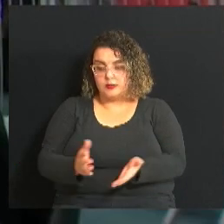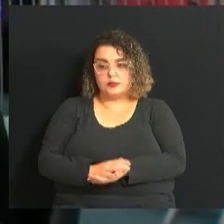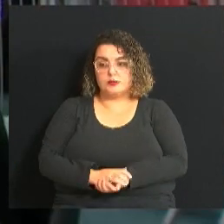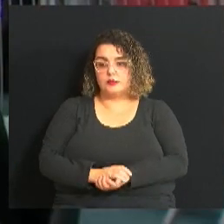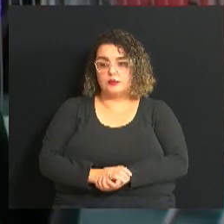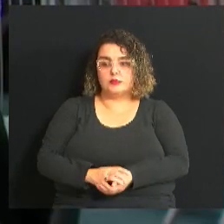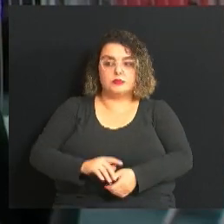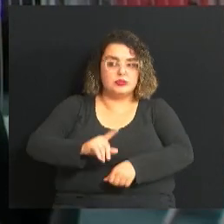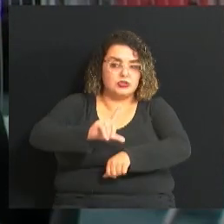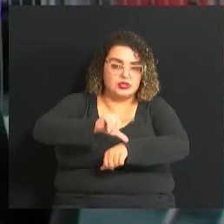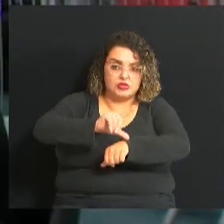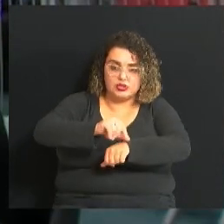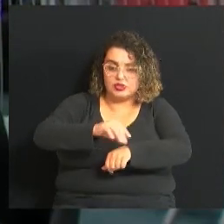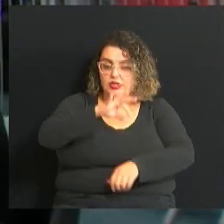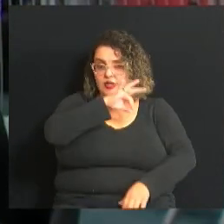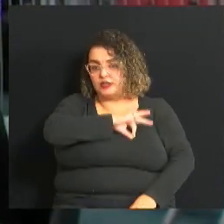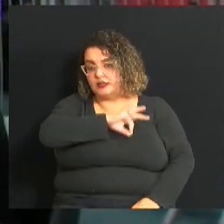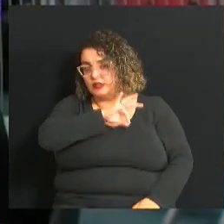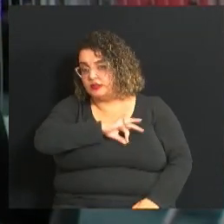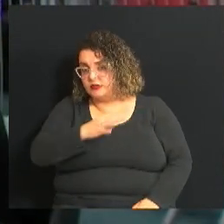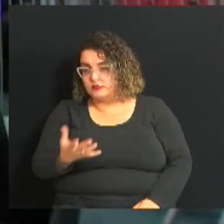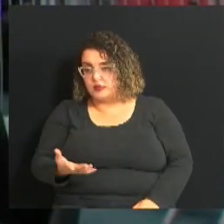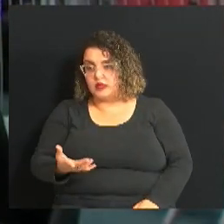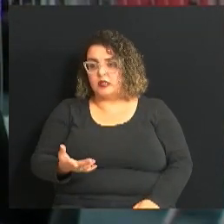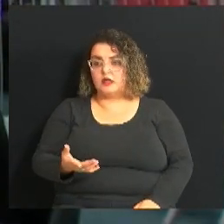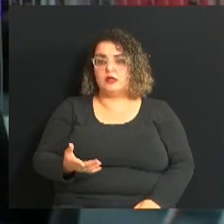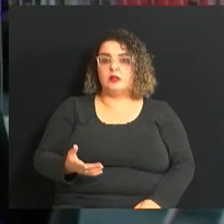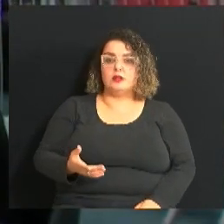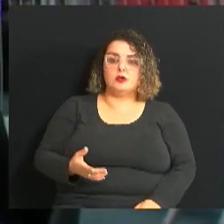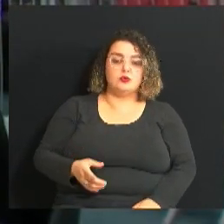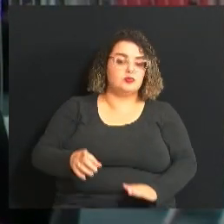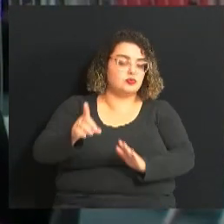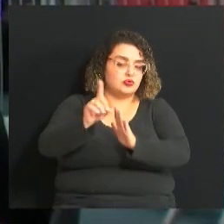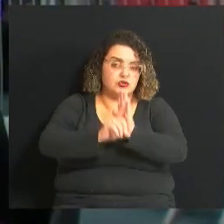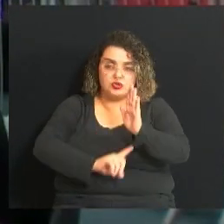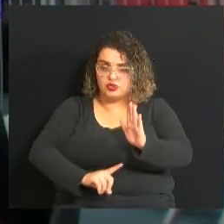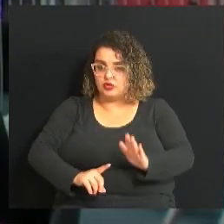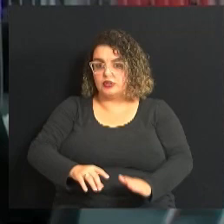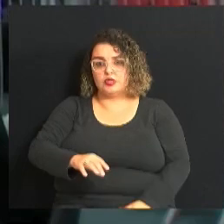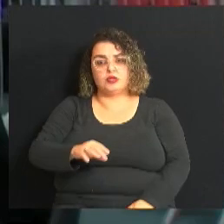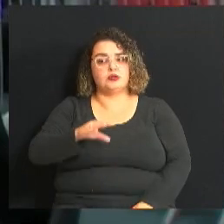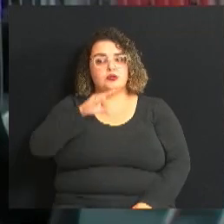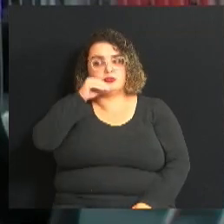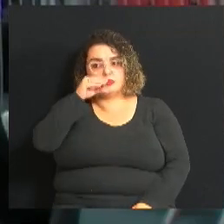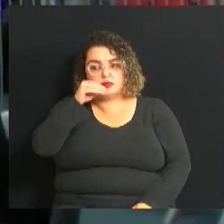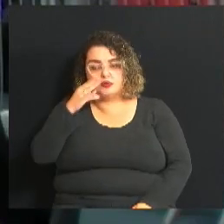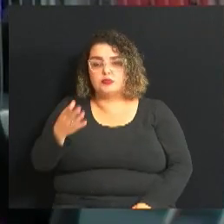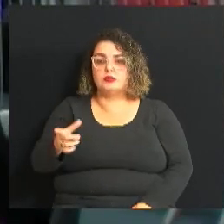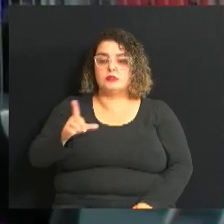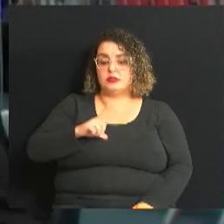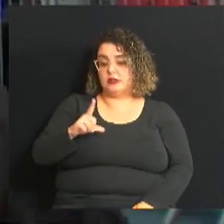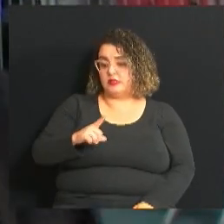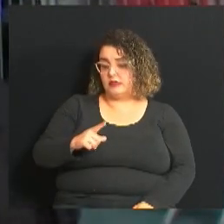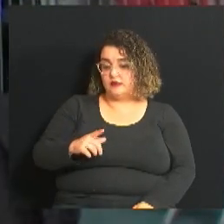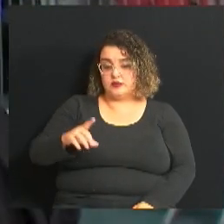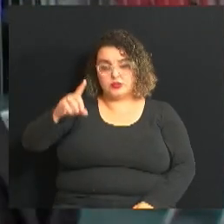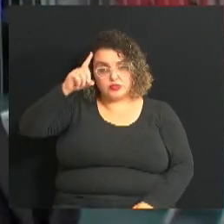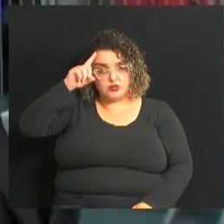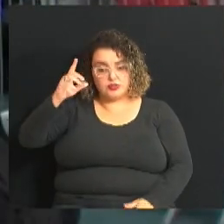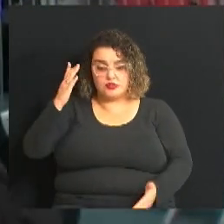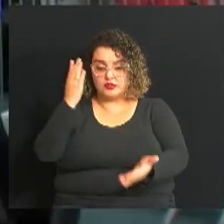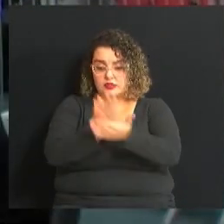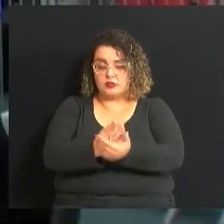atraso no pagamento de Salários do pagamento de direitos dos funcionários ou ocorreram dias de paralisação isso